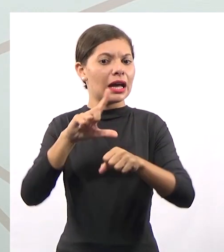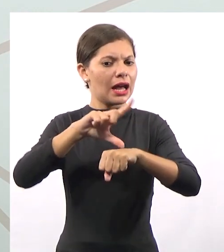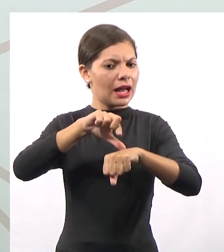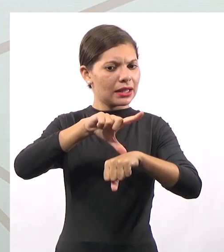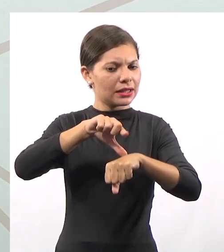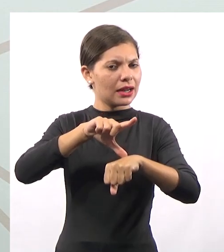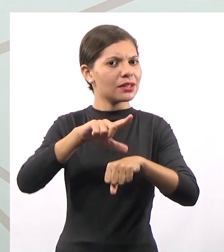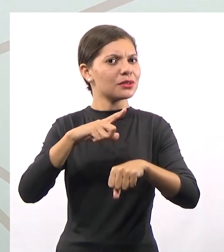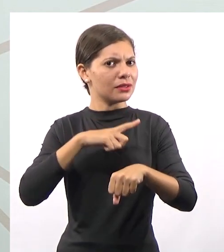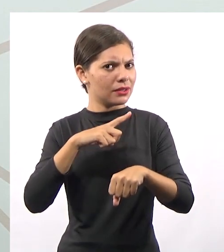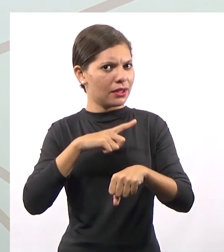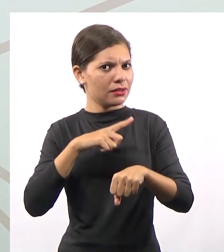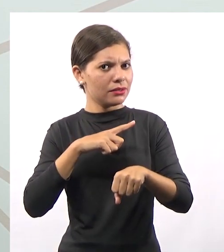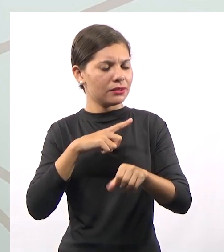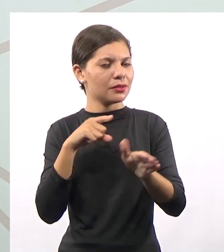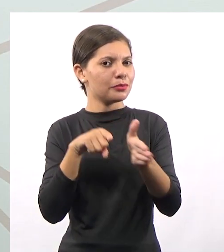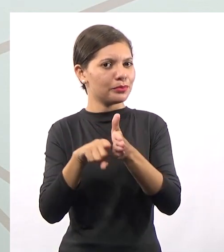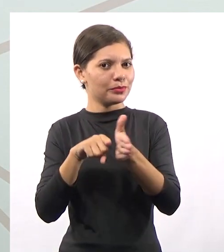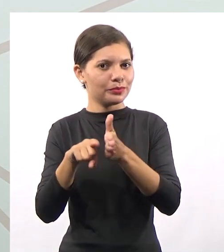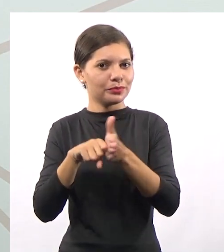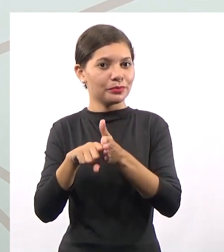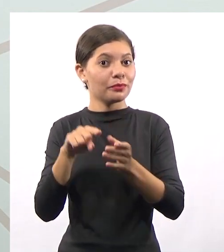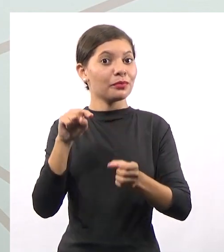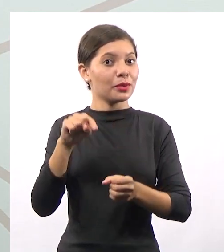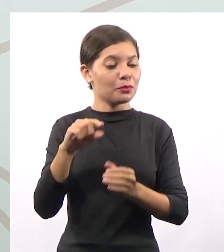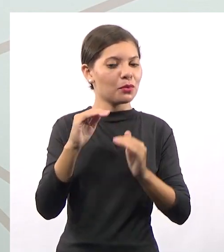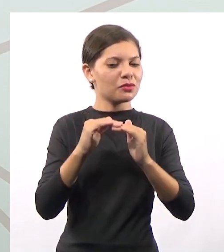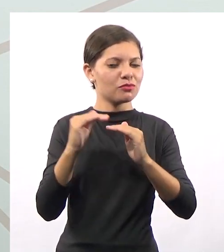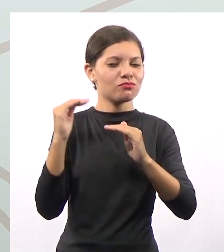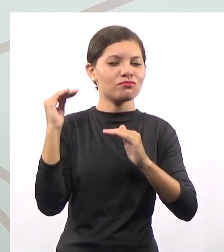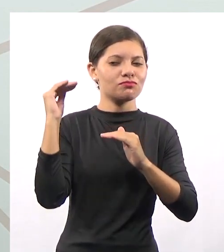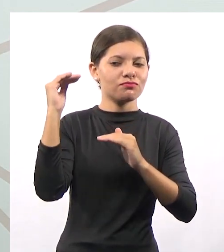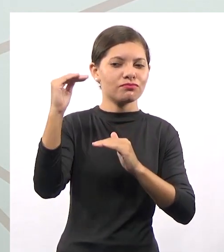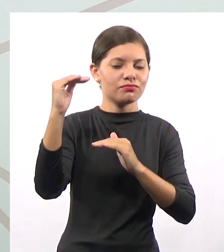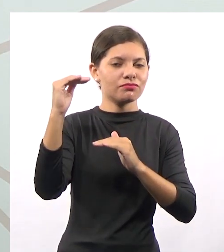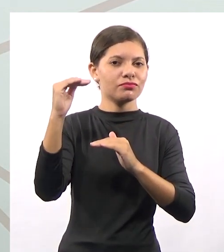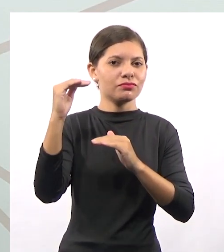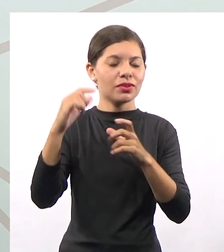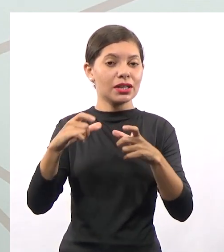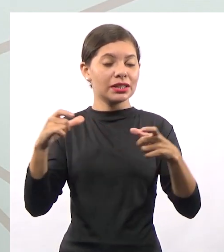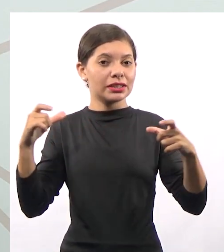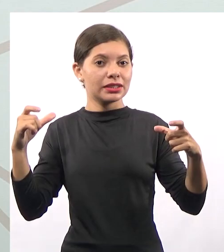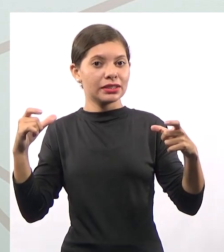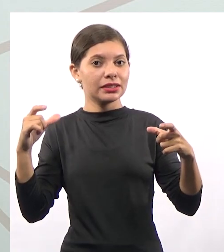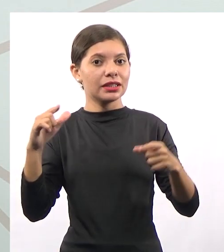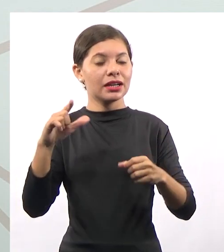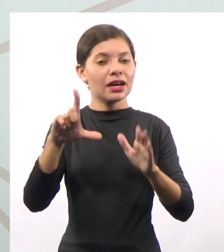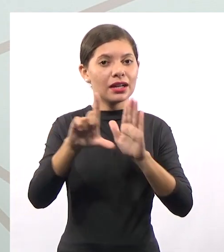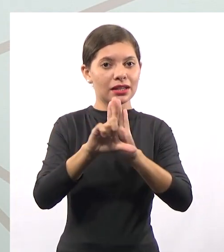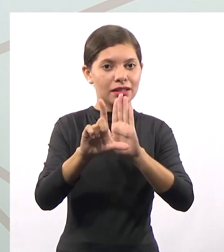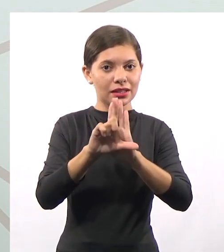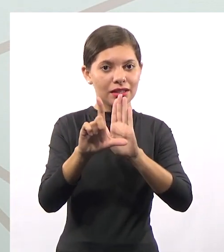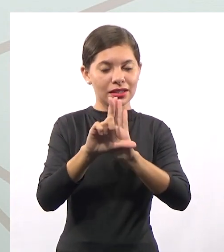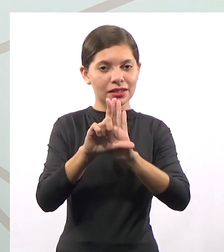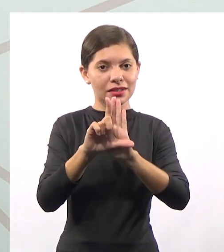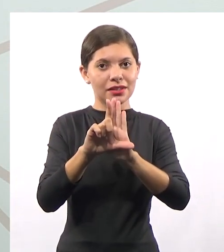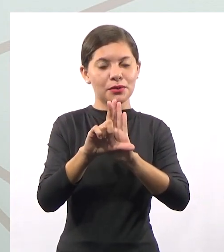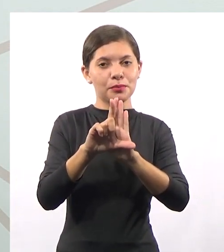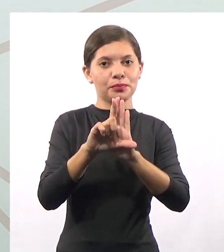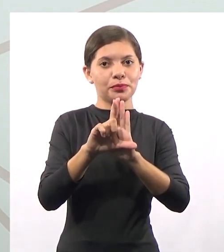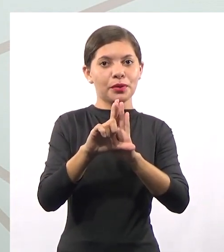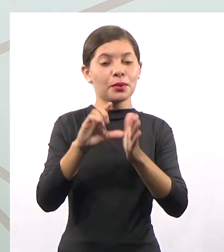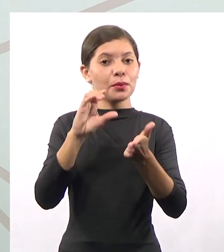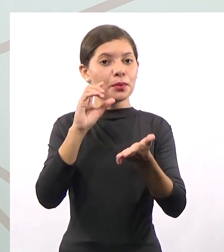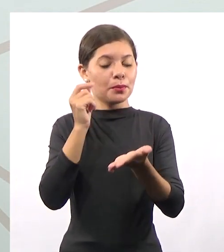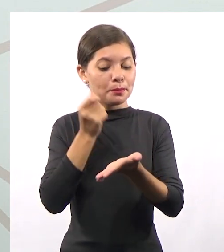no Fundeb? Bom, esse foi um grande avanço da LDB. Desde que a LDB foi instituída,